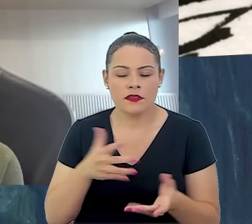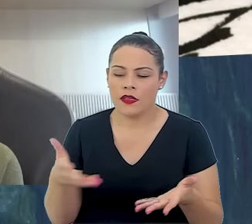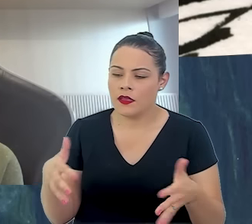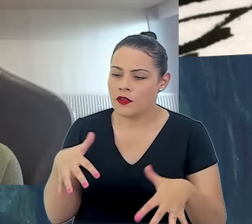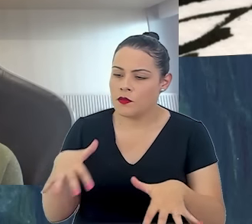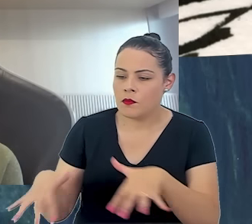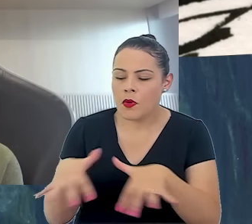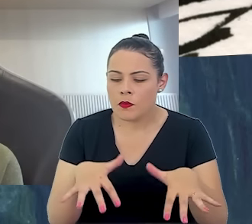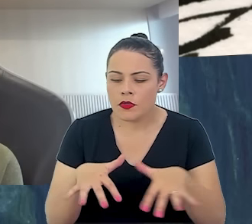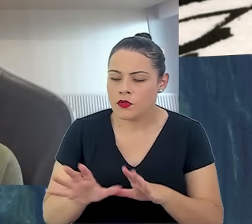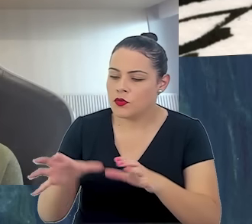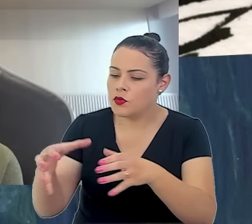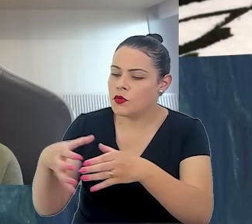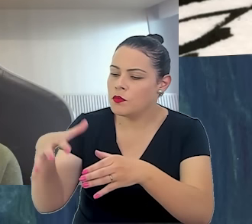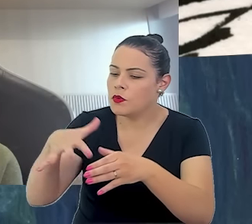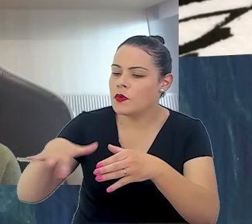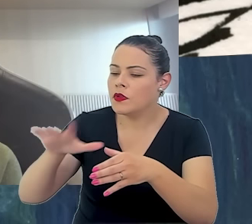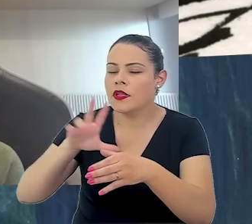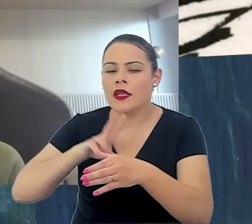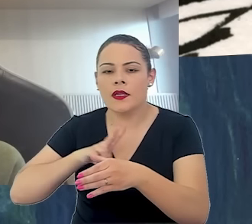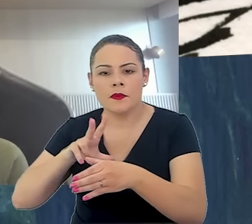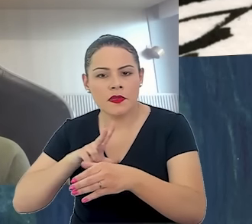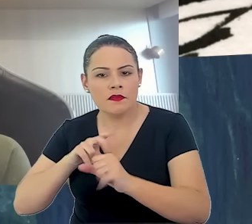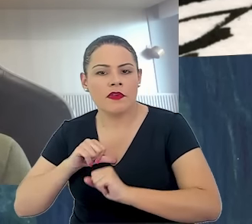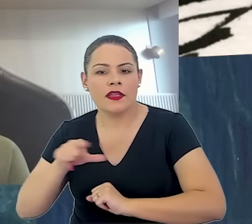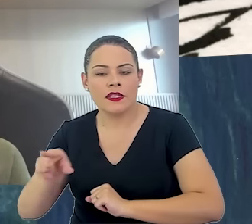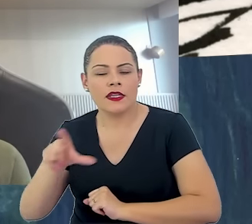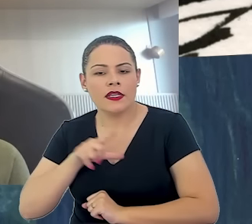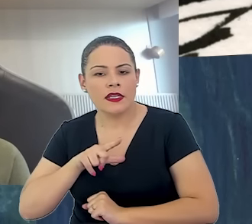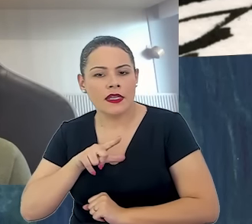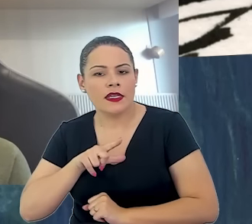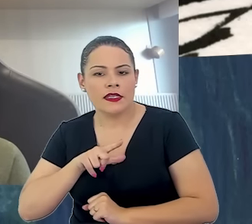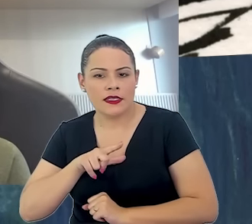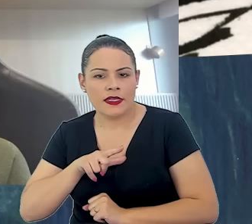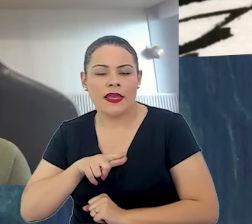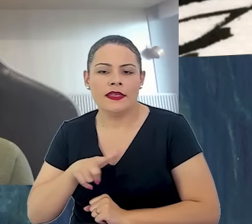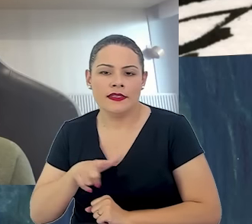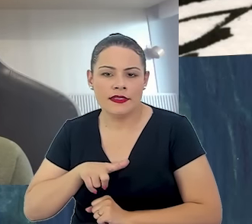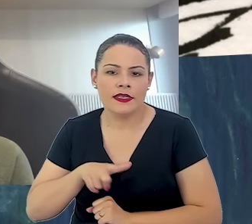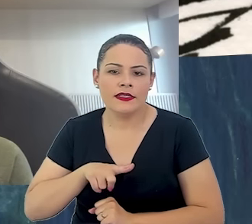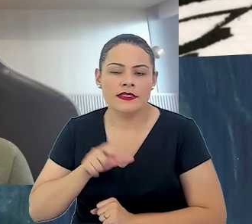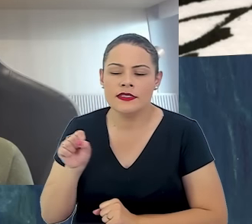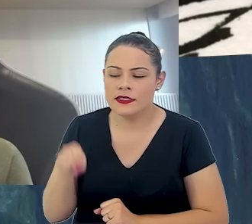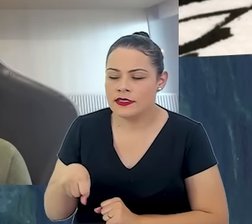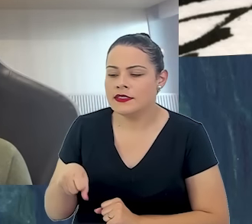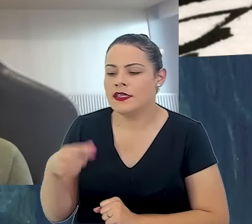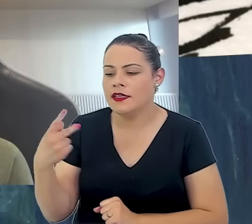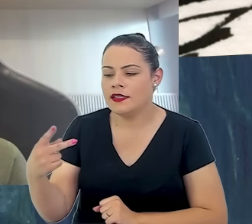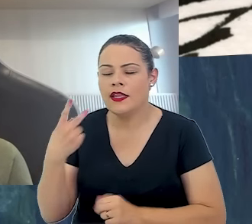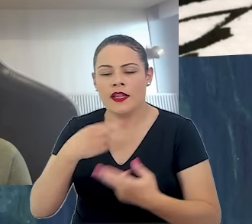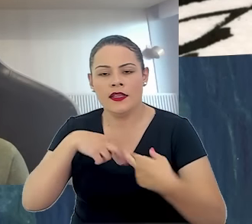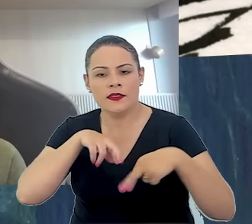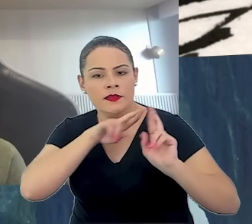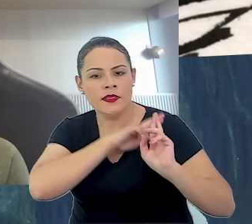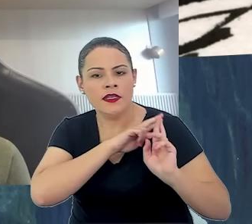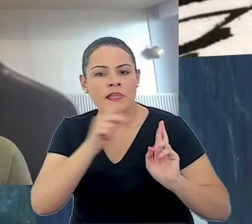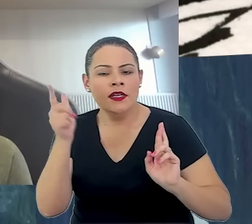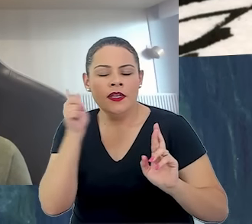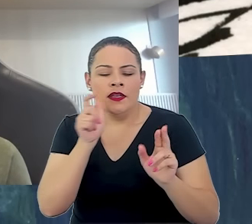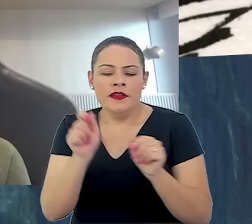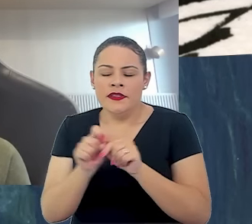mobilizações o setor privado eh tem eh a sua a sua parte de